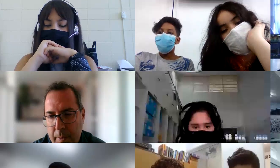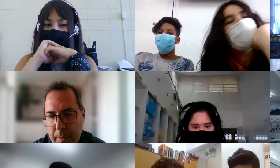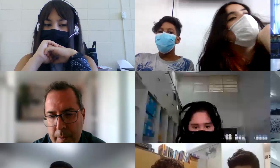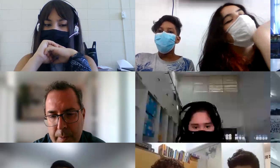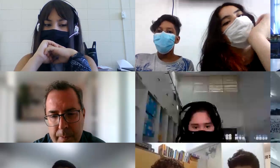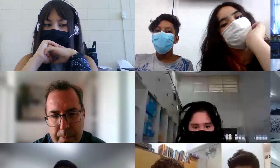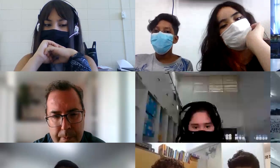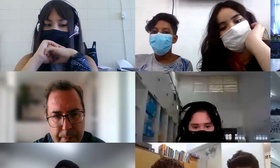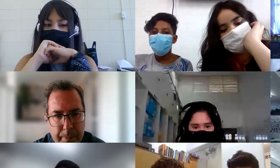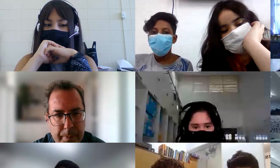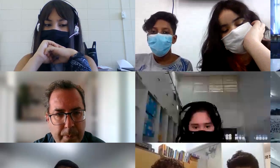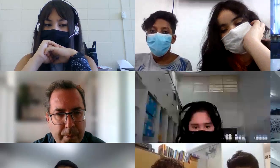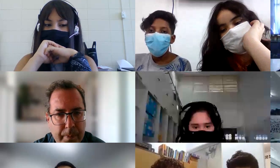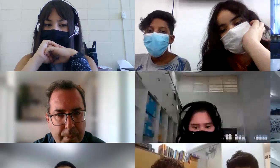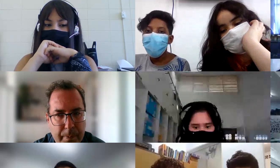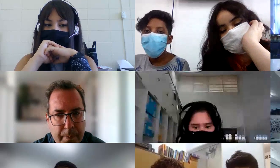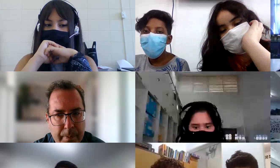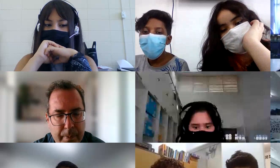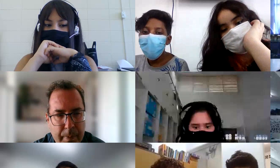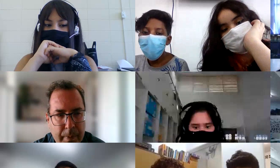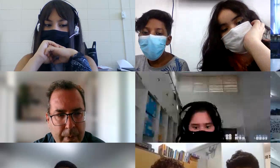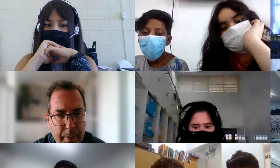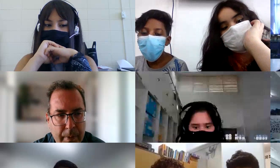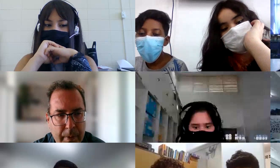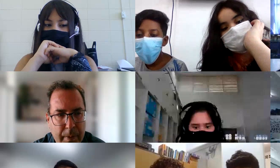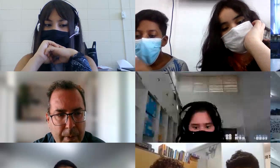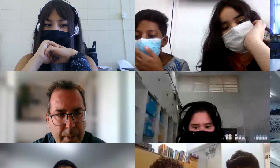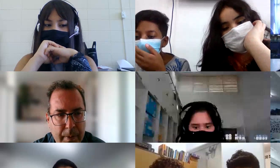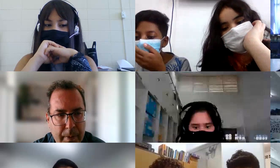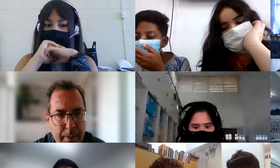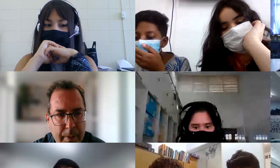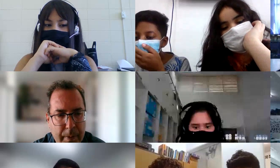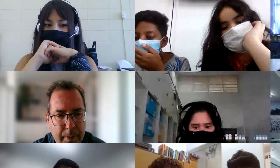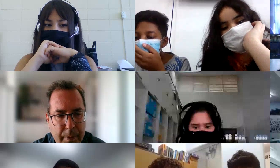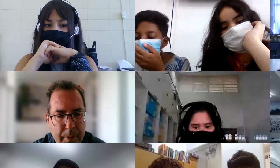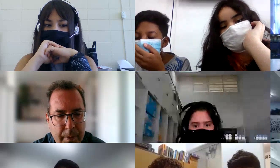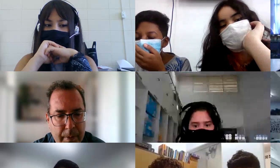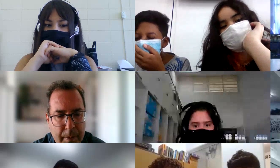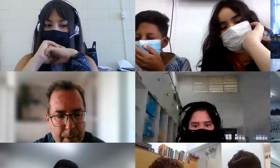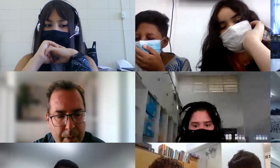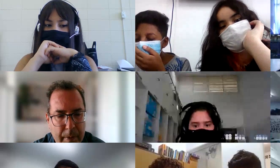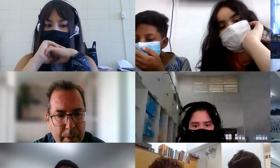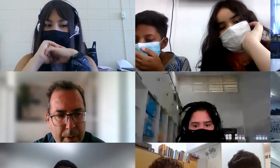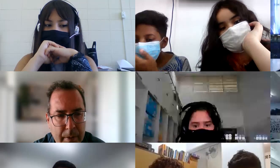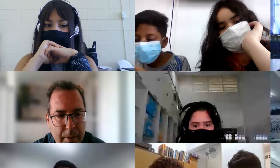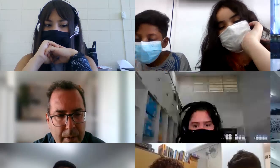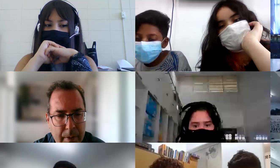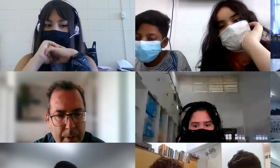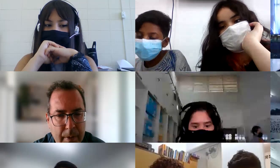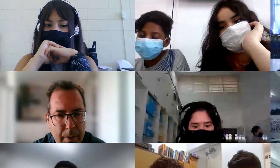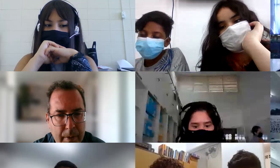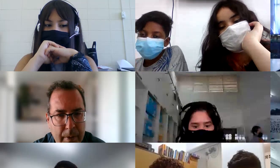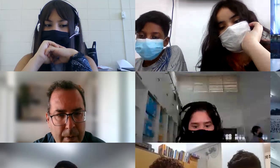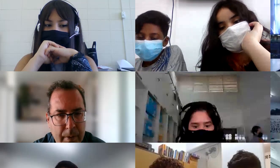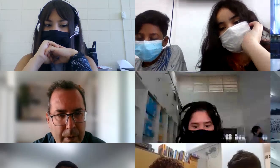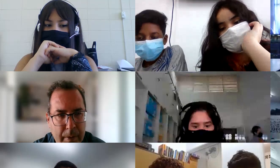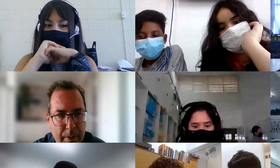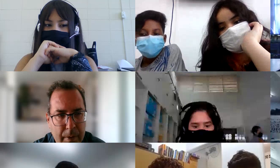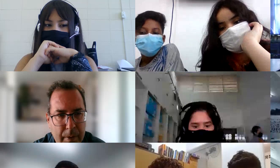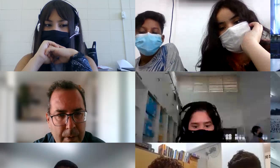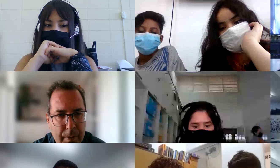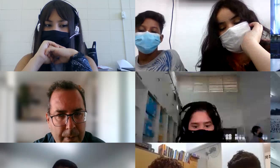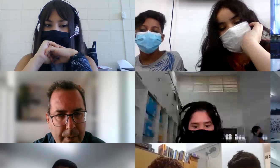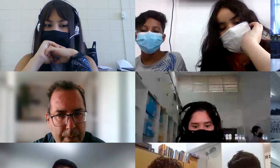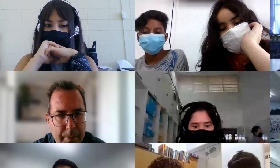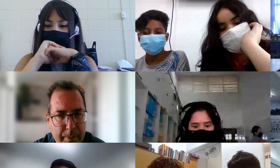com certeza, muito mais adolescentes como vocês assistirão, se identificarão com essa conversa e que também vai oportunizar